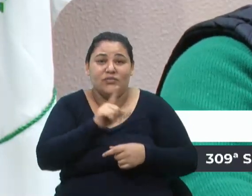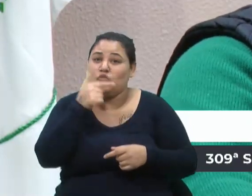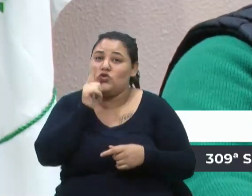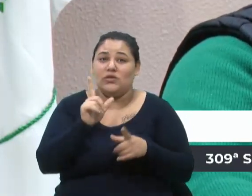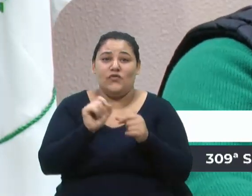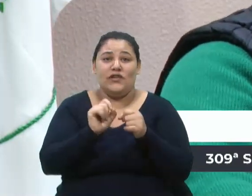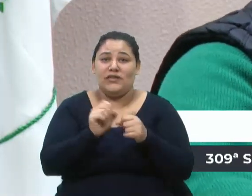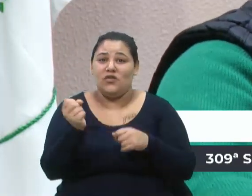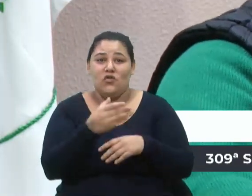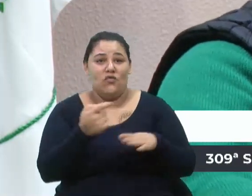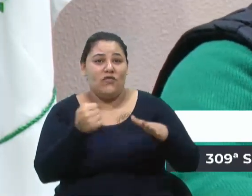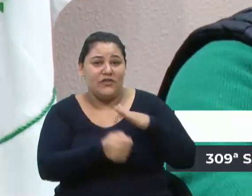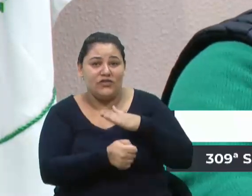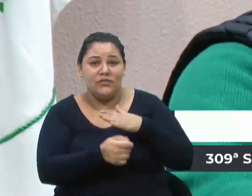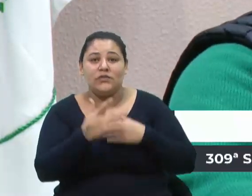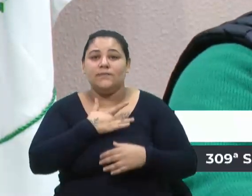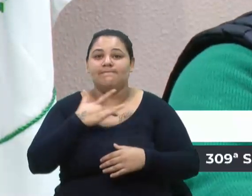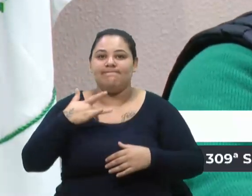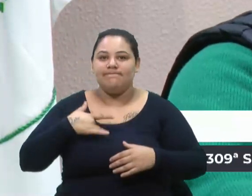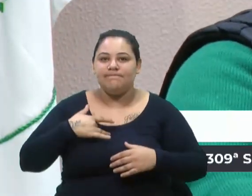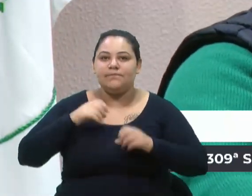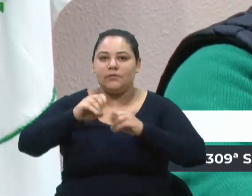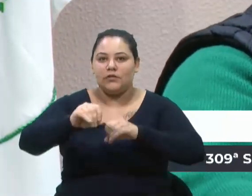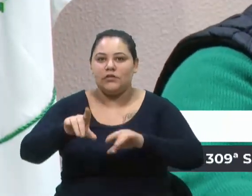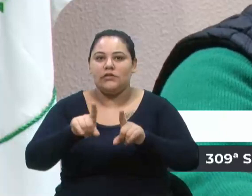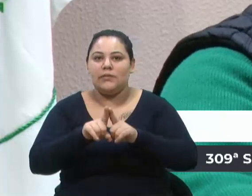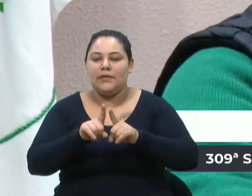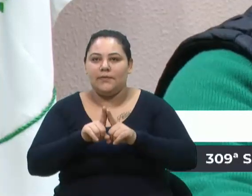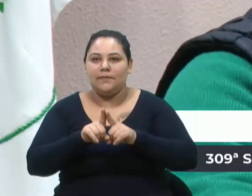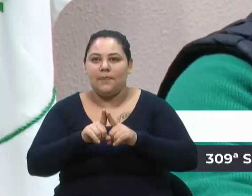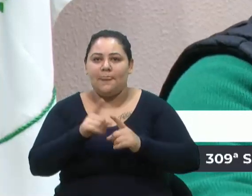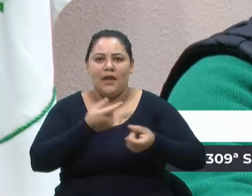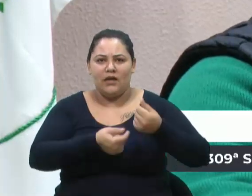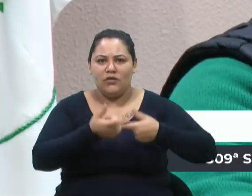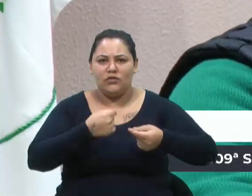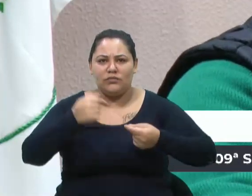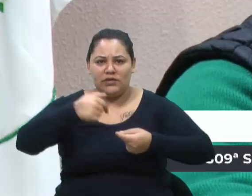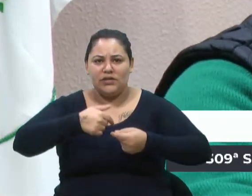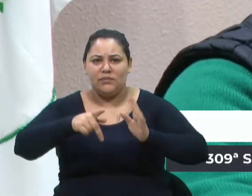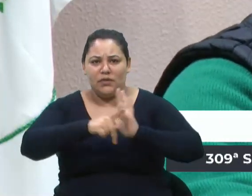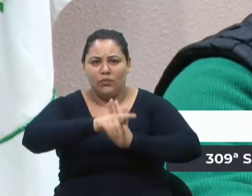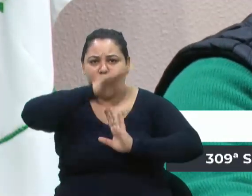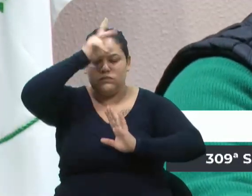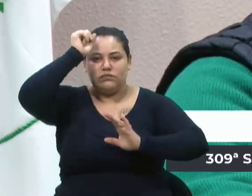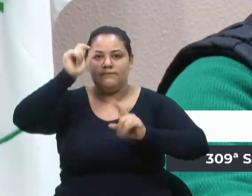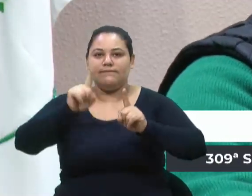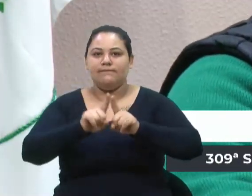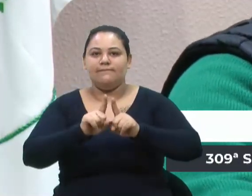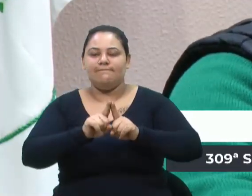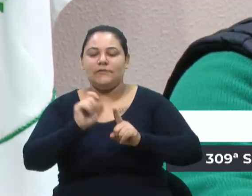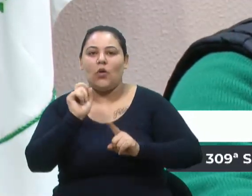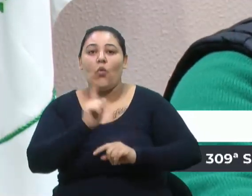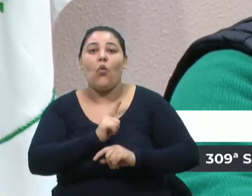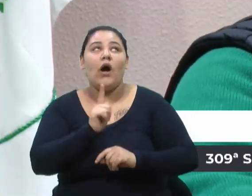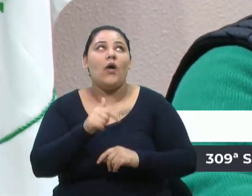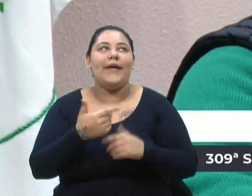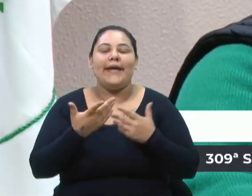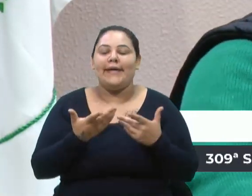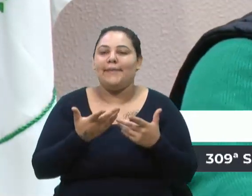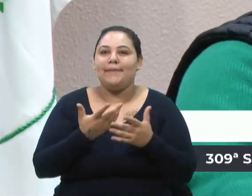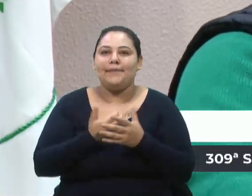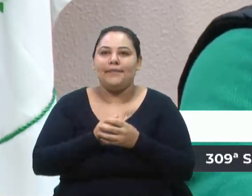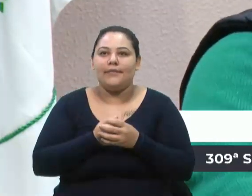novos investimentos na saúde na educação a situação econômica do nosso município a qual a gente tá